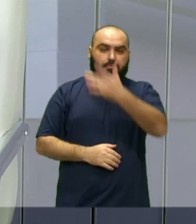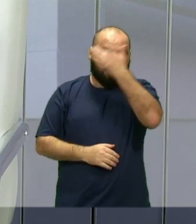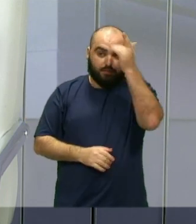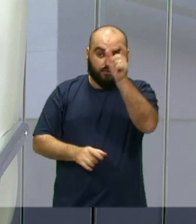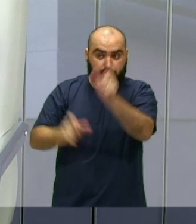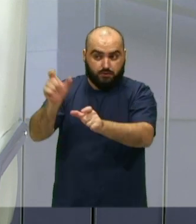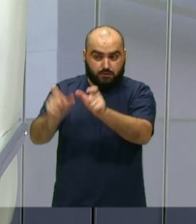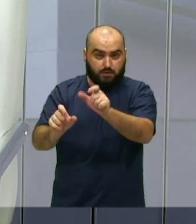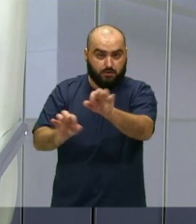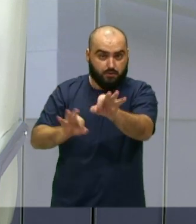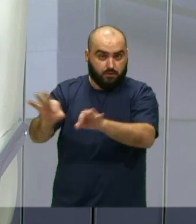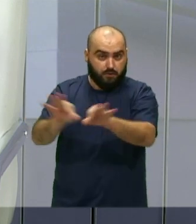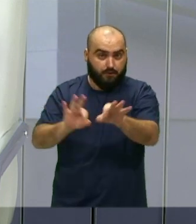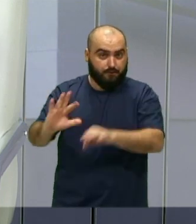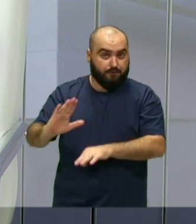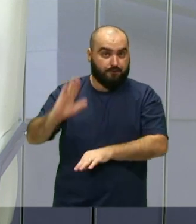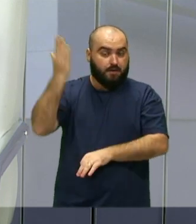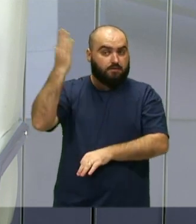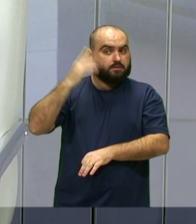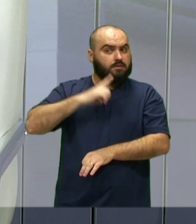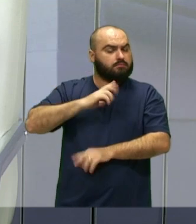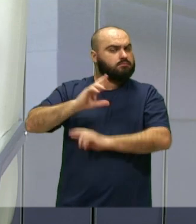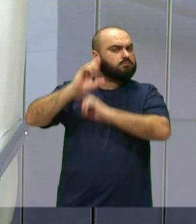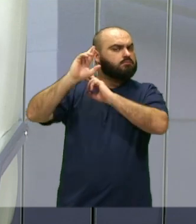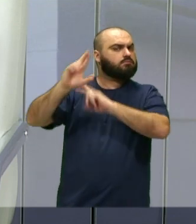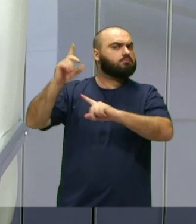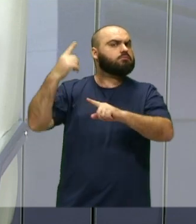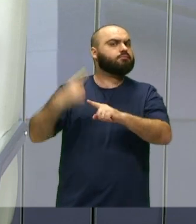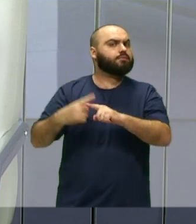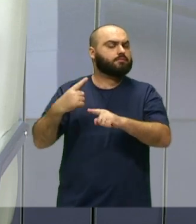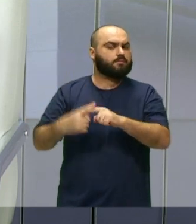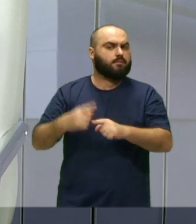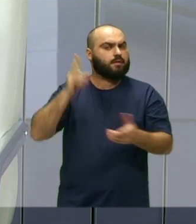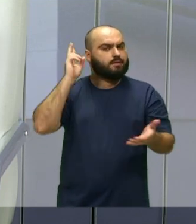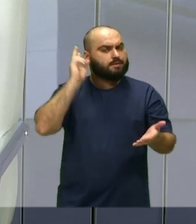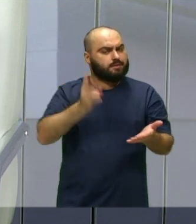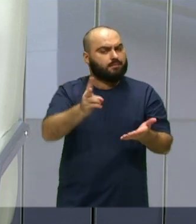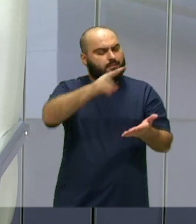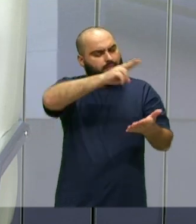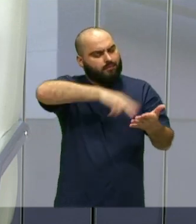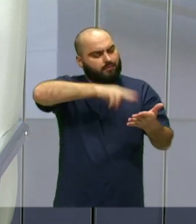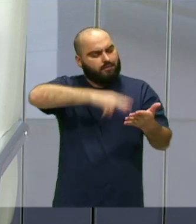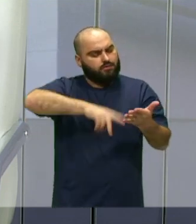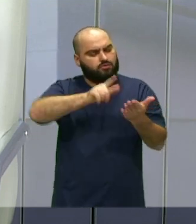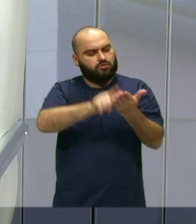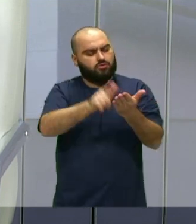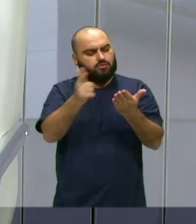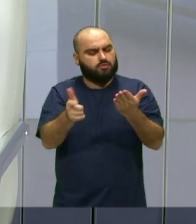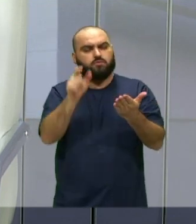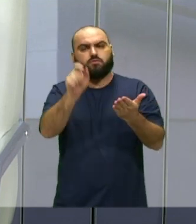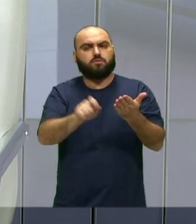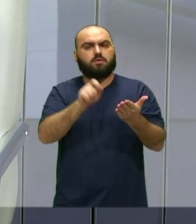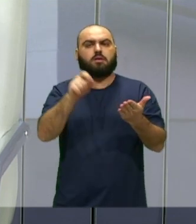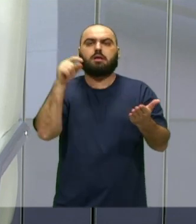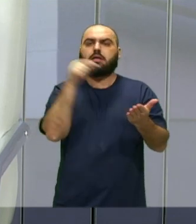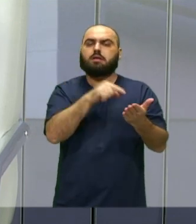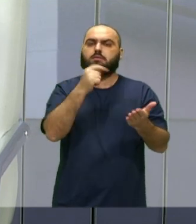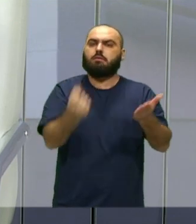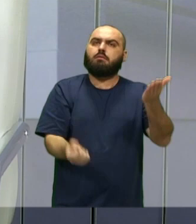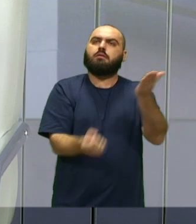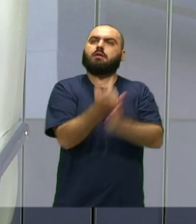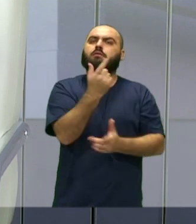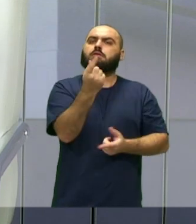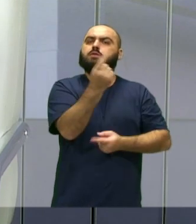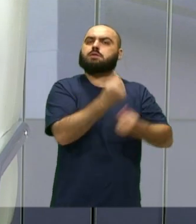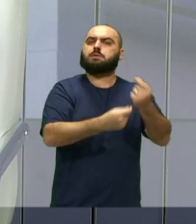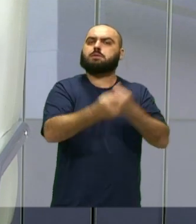organiza esse evento, porque eu sempre lia nos jornais, enquanto eu não era vereadora, que isso produzia, gerava dinheiro e que